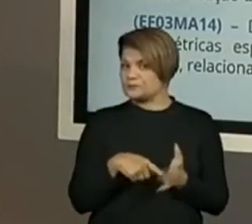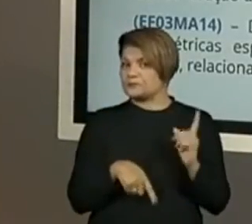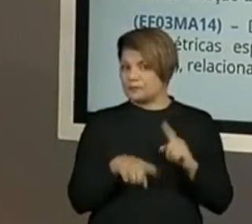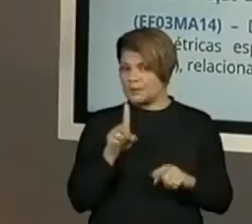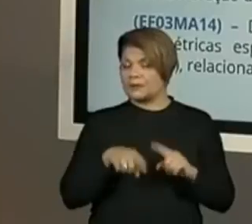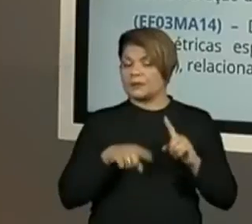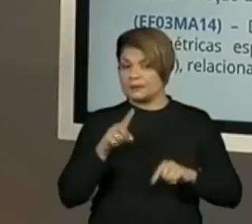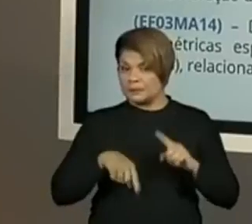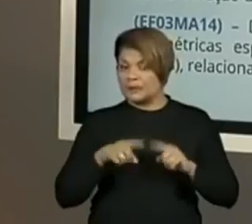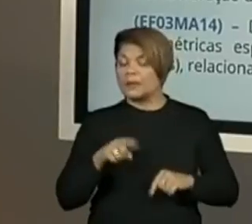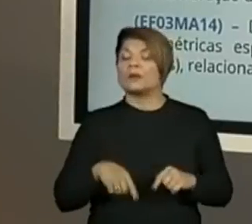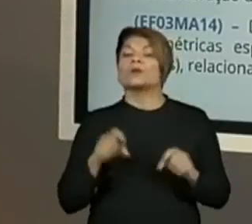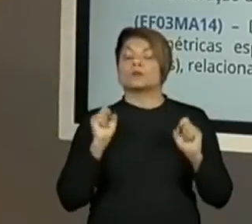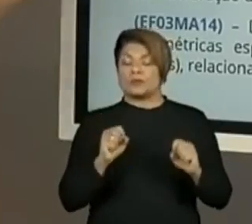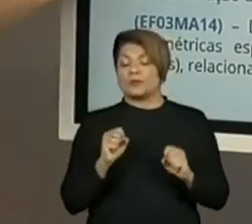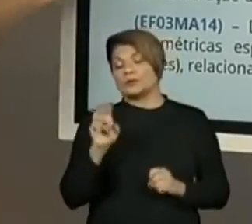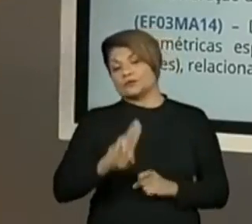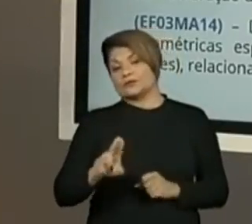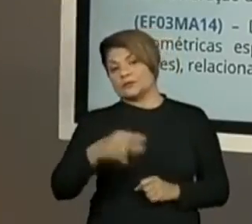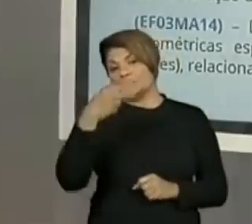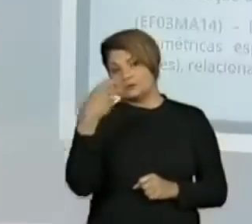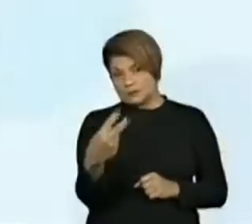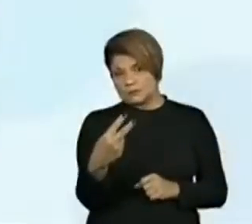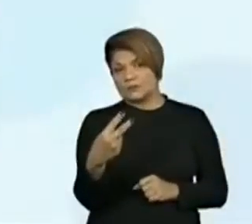usar duas habilidades. A